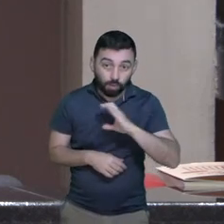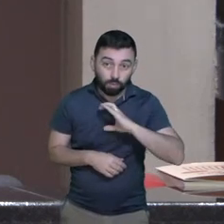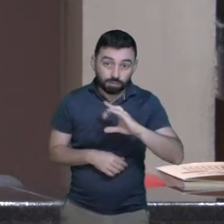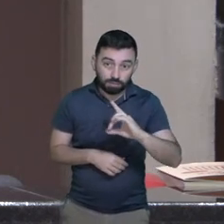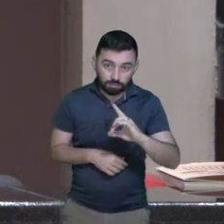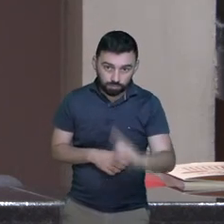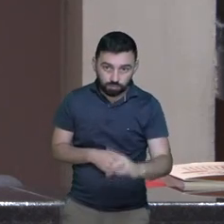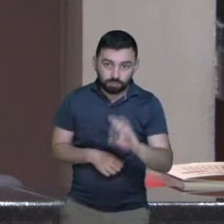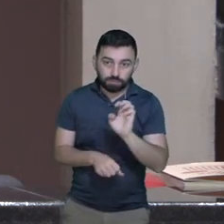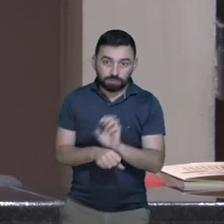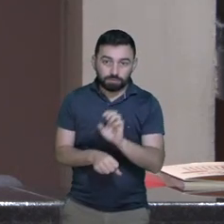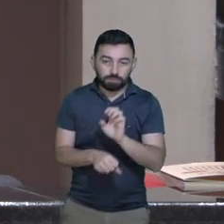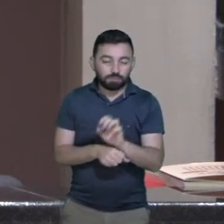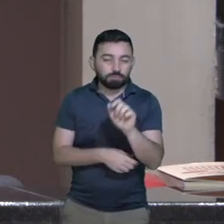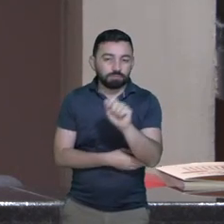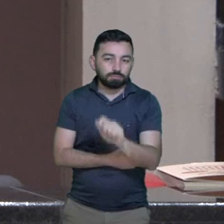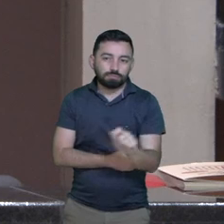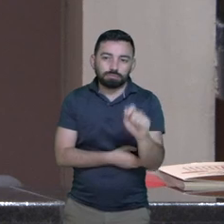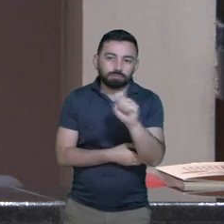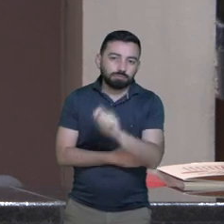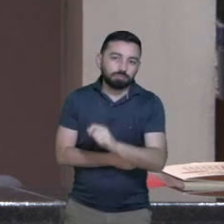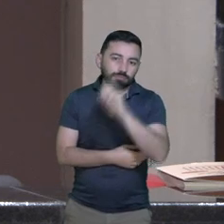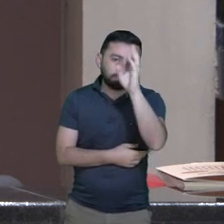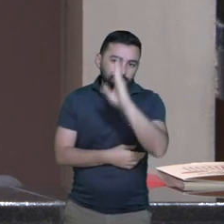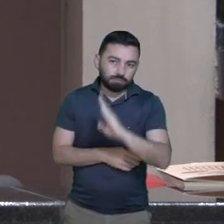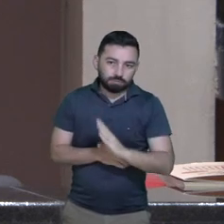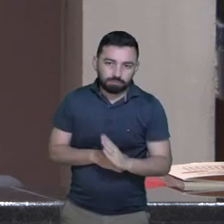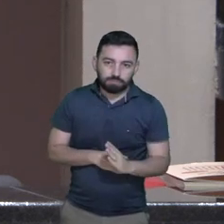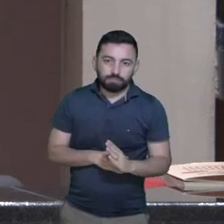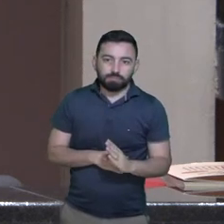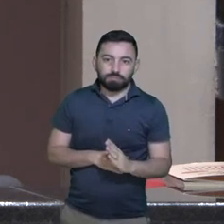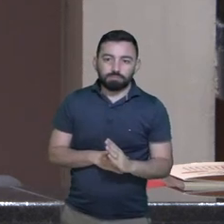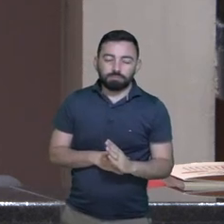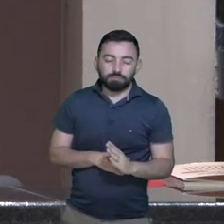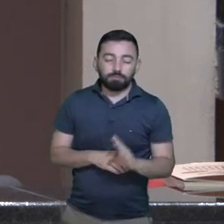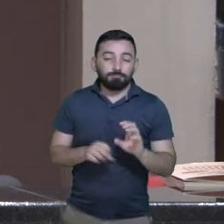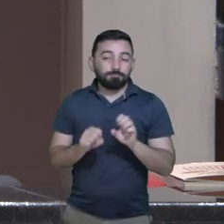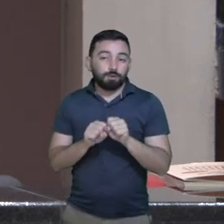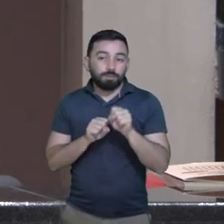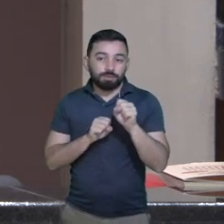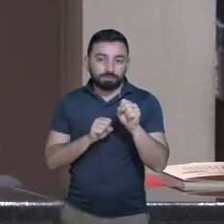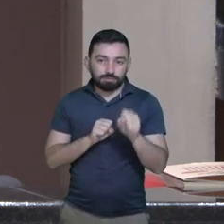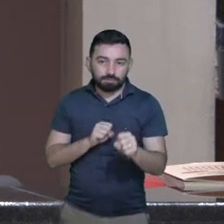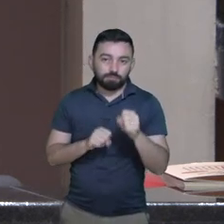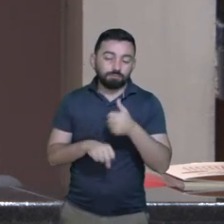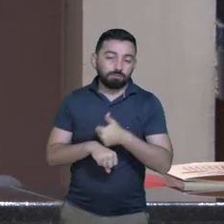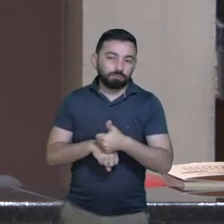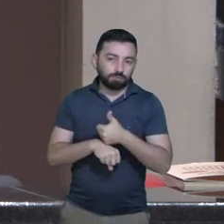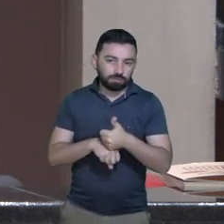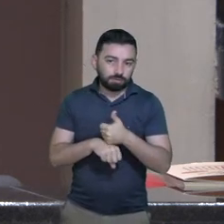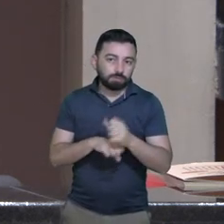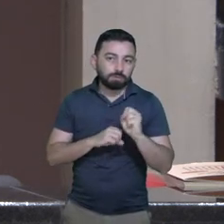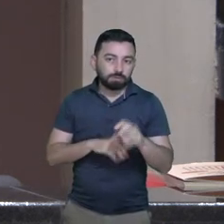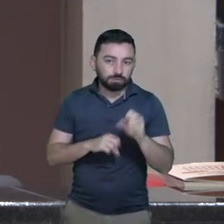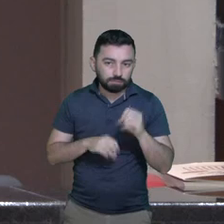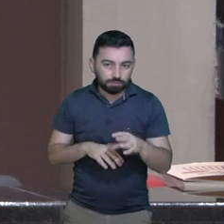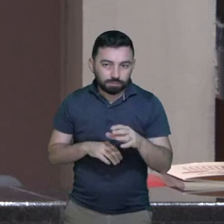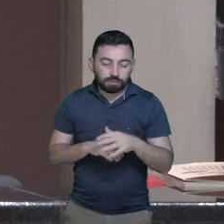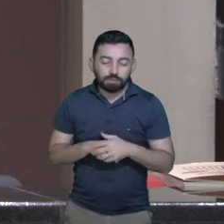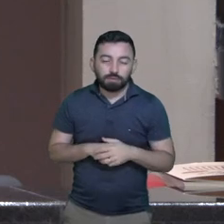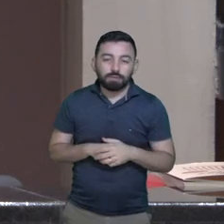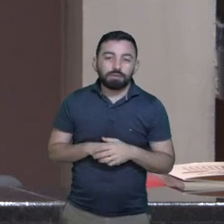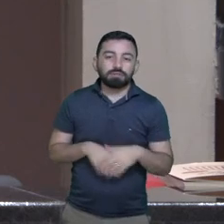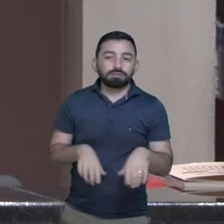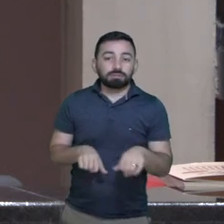Estadual da Associação Nacional de formação dos profissionais da educação anf e